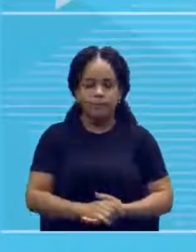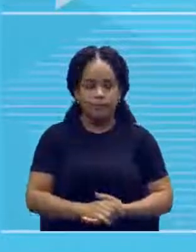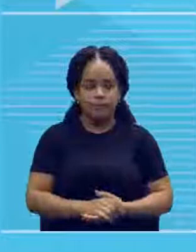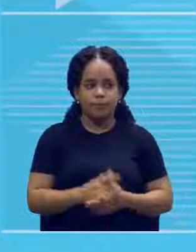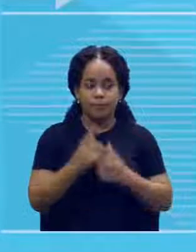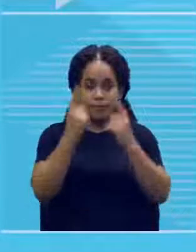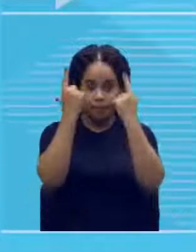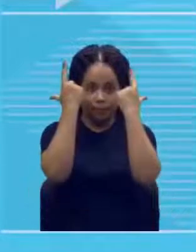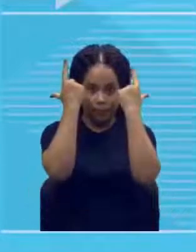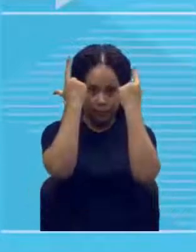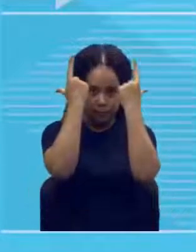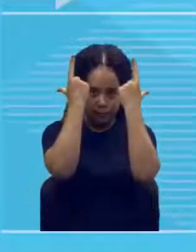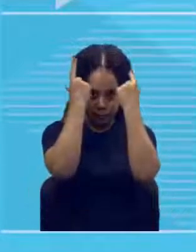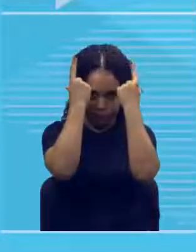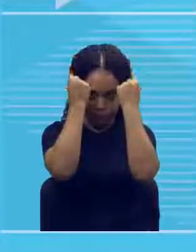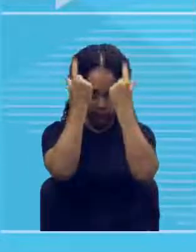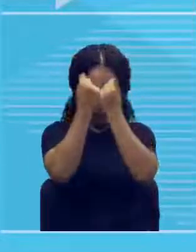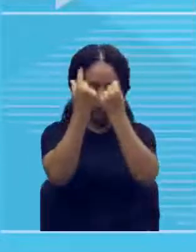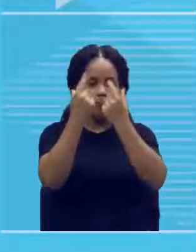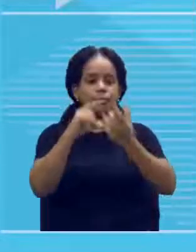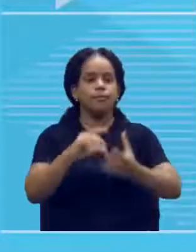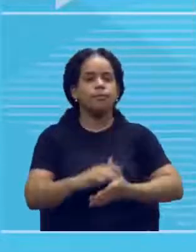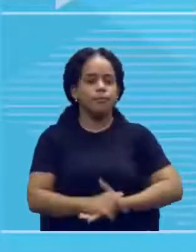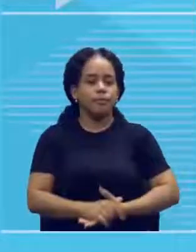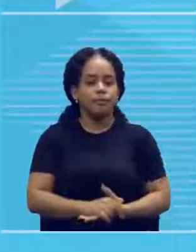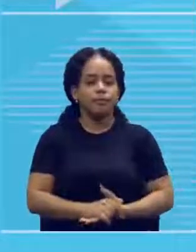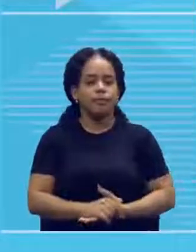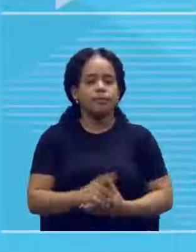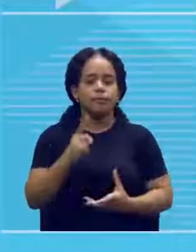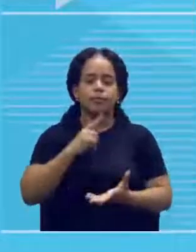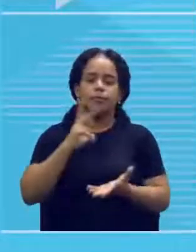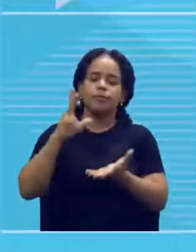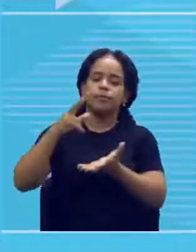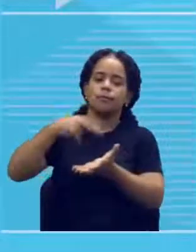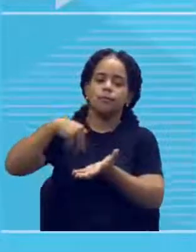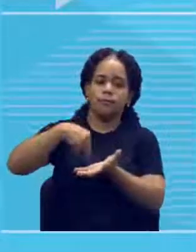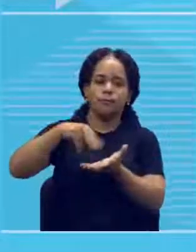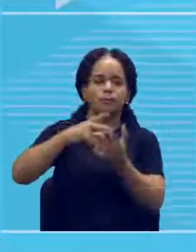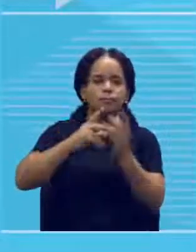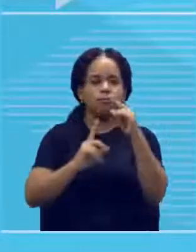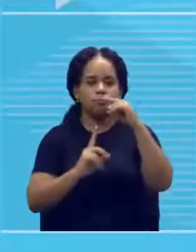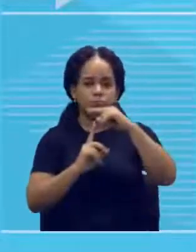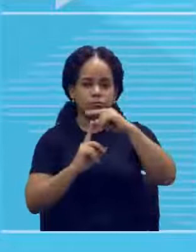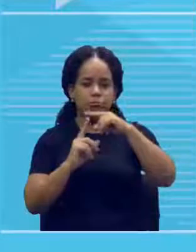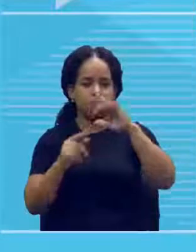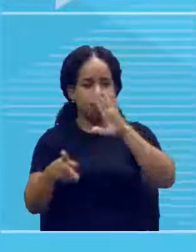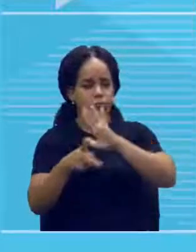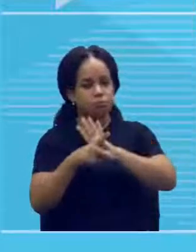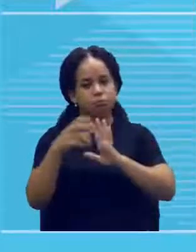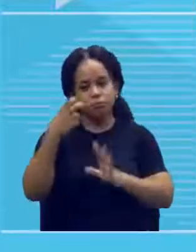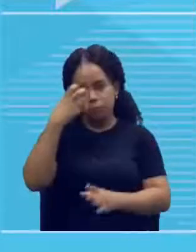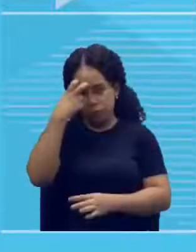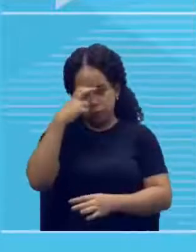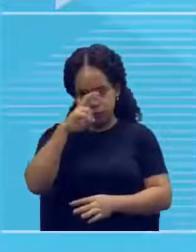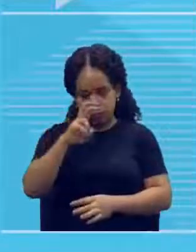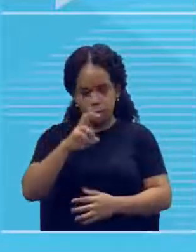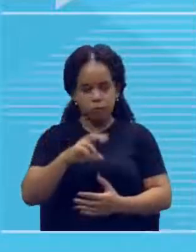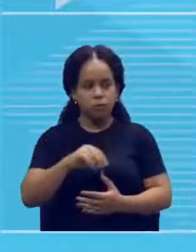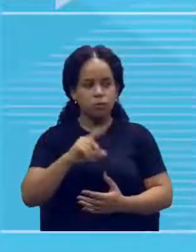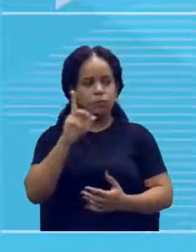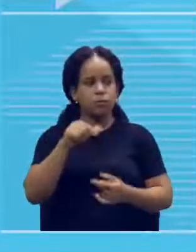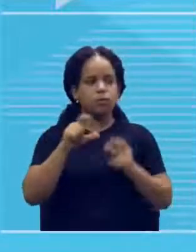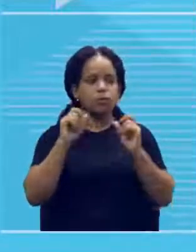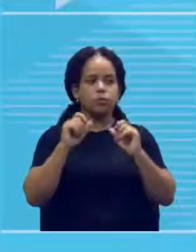Na Grécia tem uma dança bastante típica, né? Que é tida como